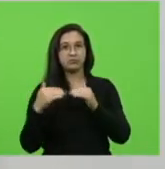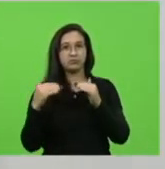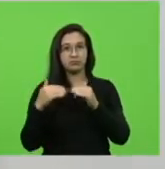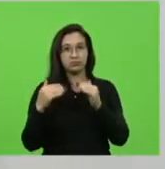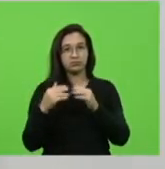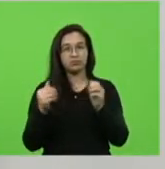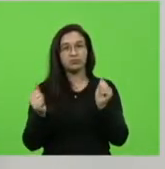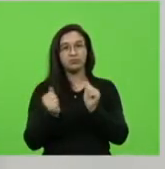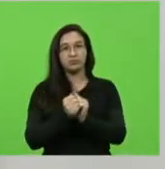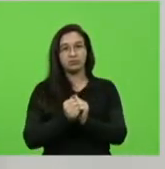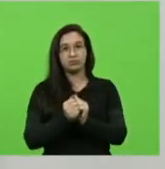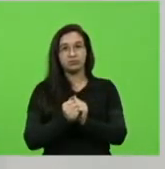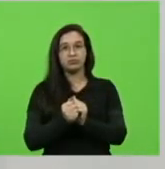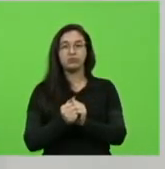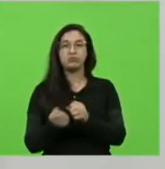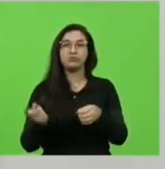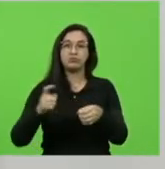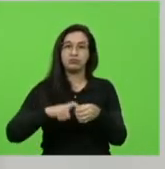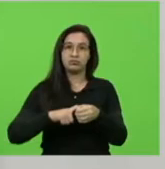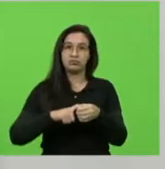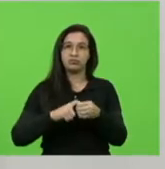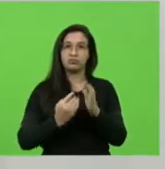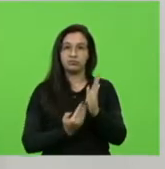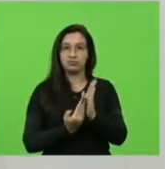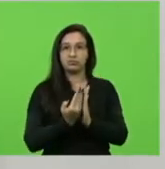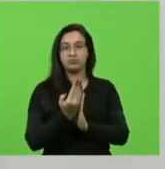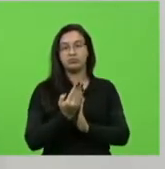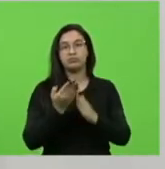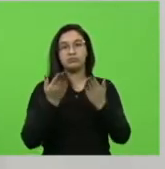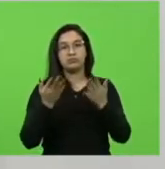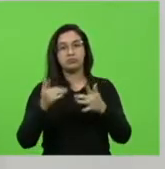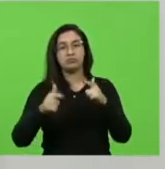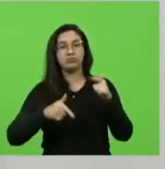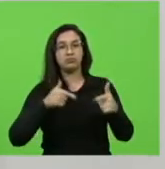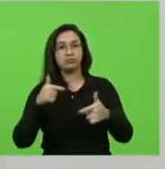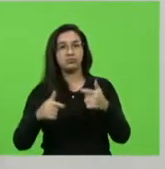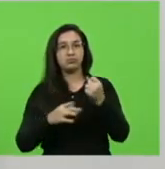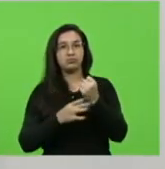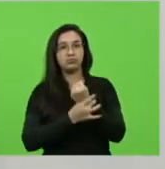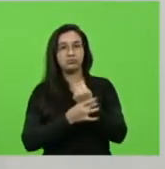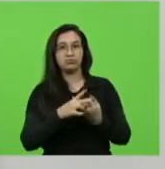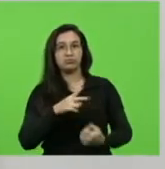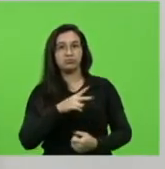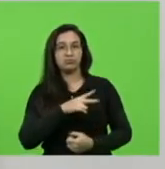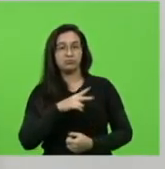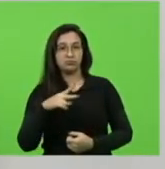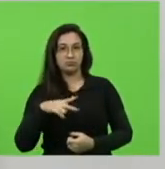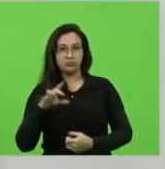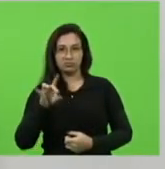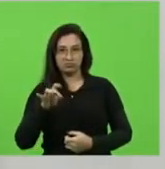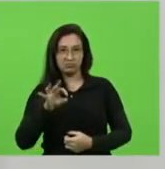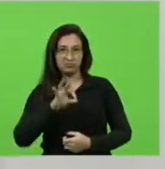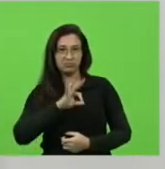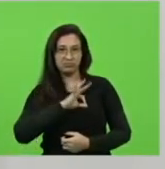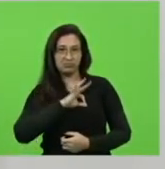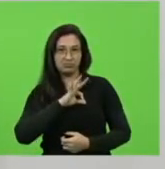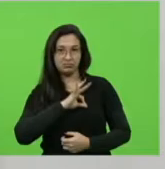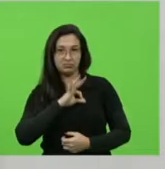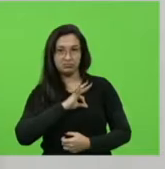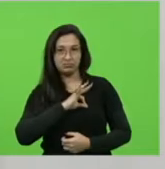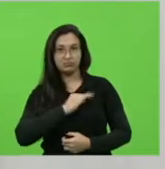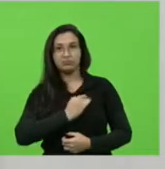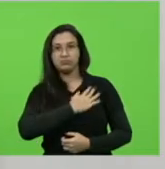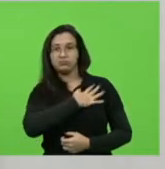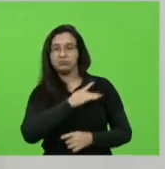reposição inflacionária dos agentes de segurança pública, que não envolve só a Polícia Militar, envolve a